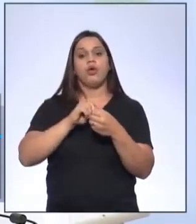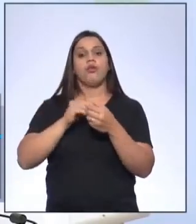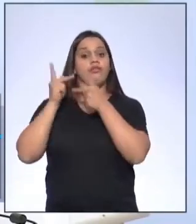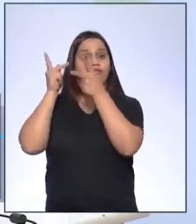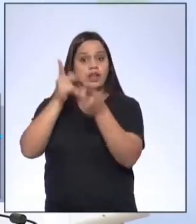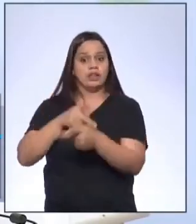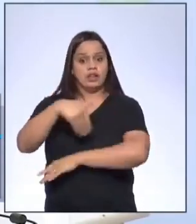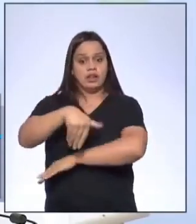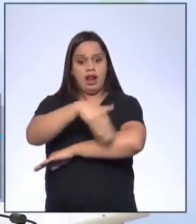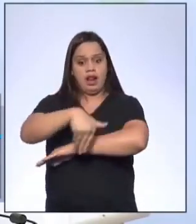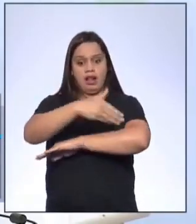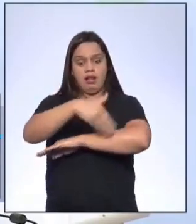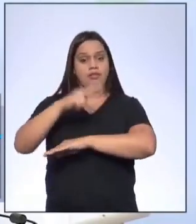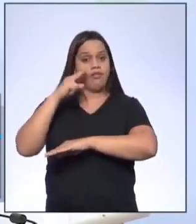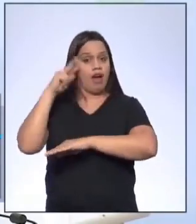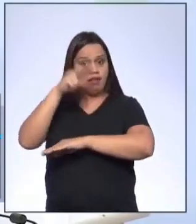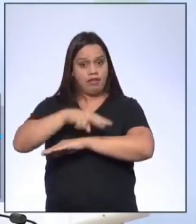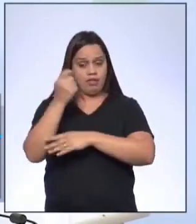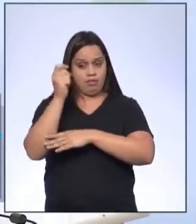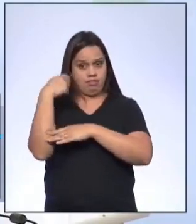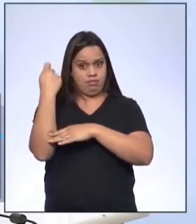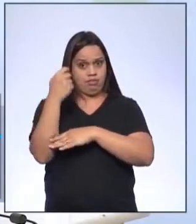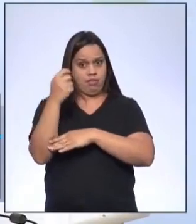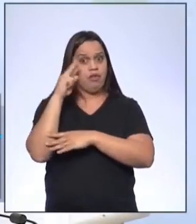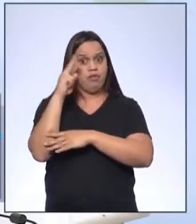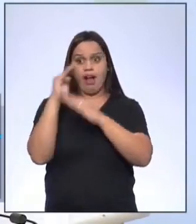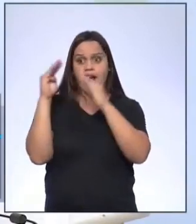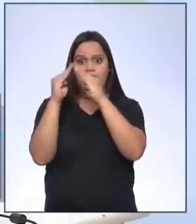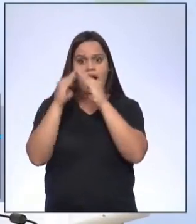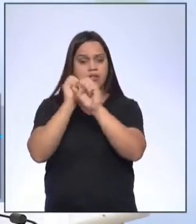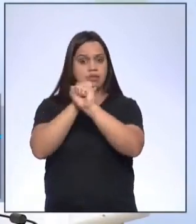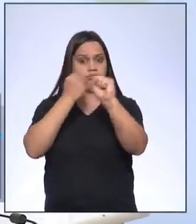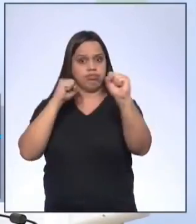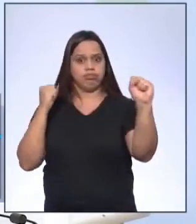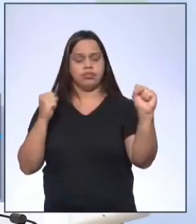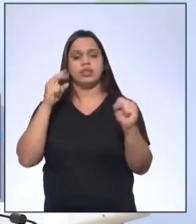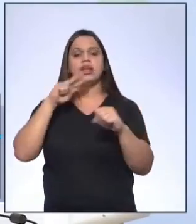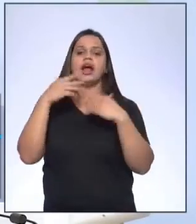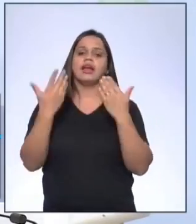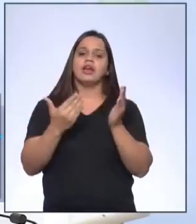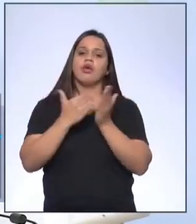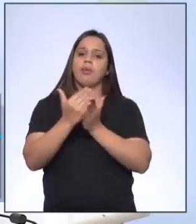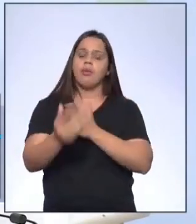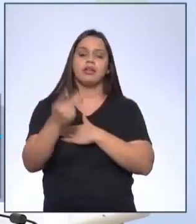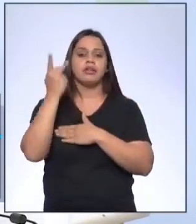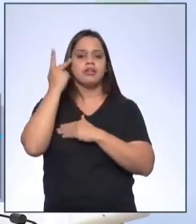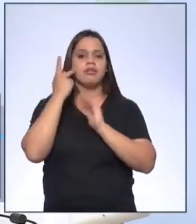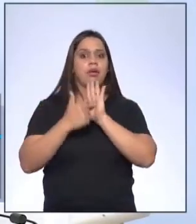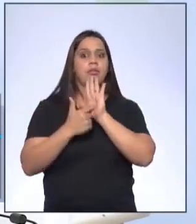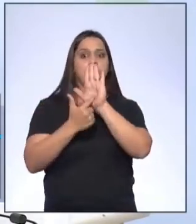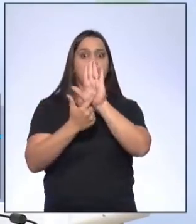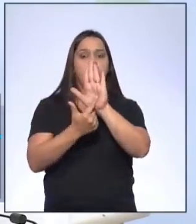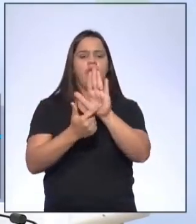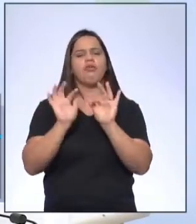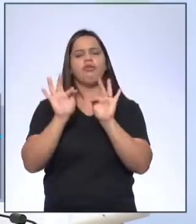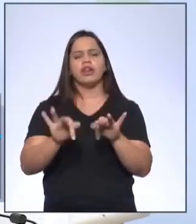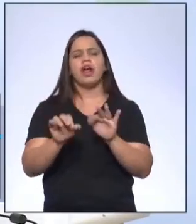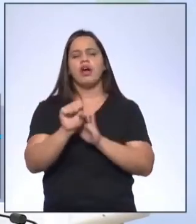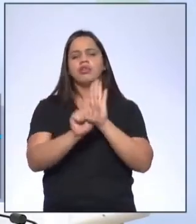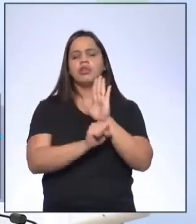ver alguns casarões. Tá? Então, São Paulo começa a se destacar. Né? Então, final do século